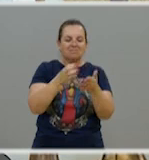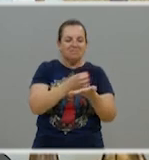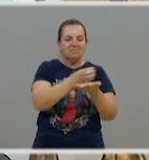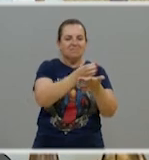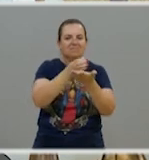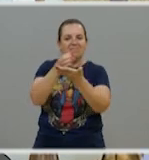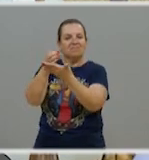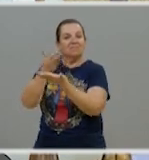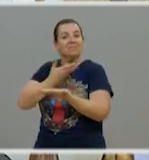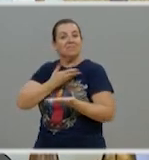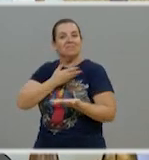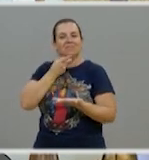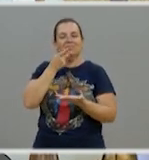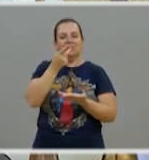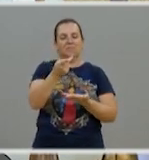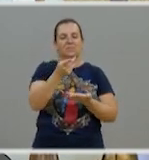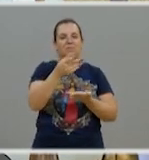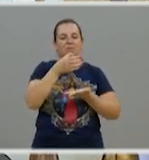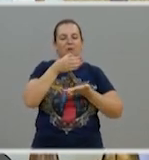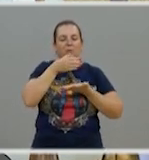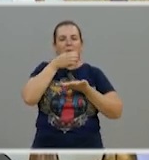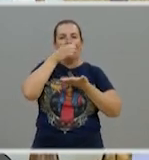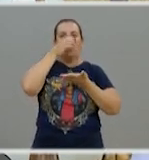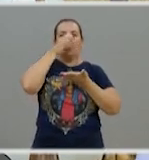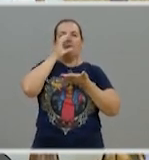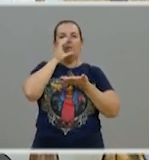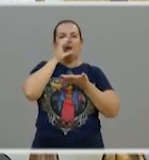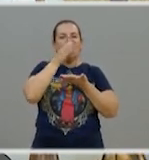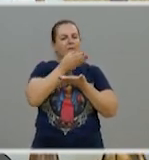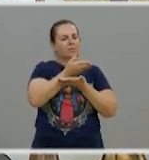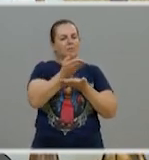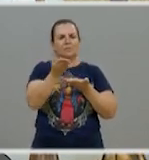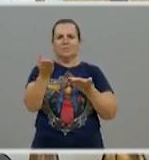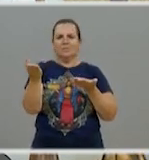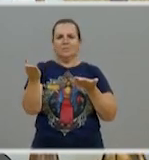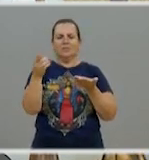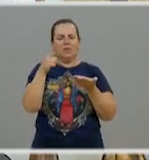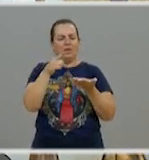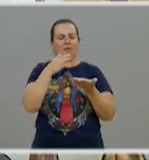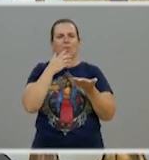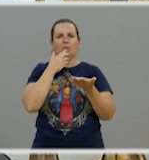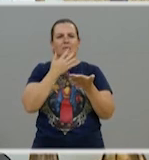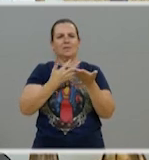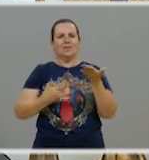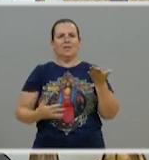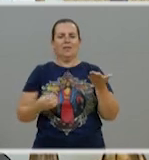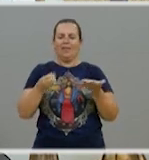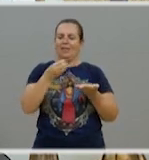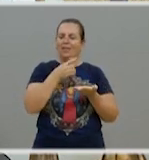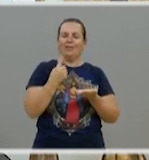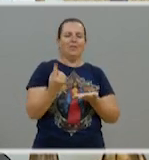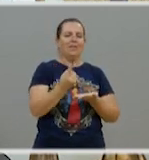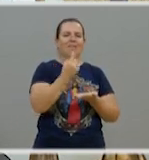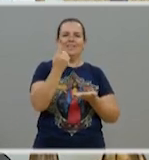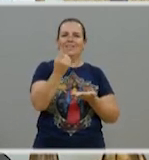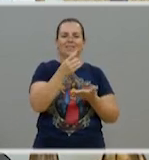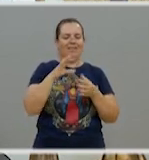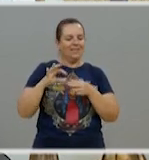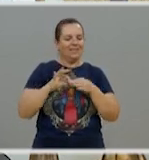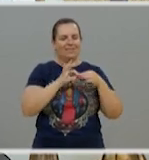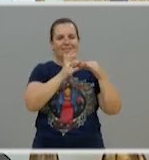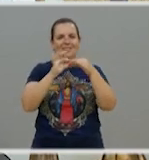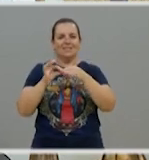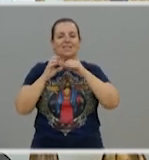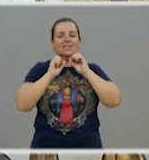deu a seus discípulos, dizendo: Tomai todos e bebei, este é o cálice do meu sangue, o sangue da nova eterna